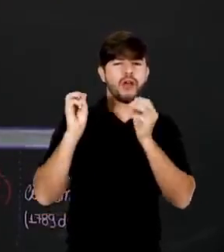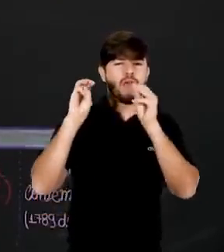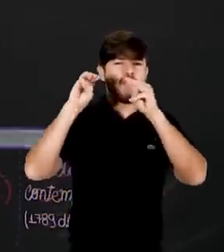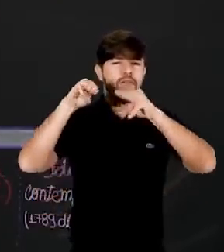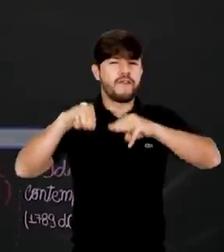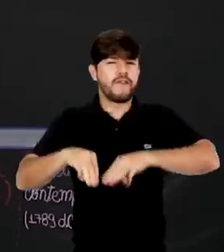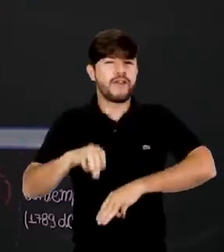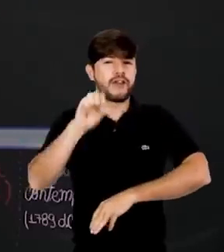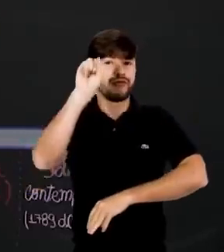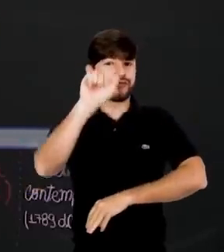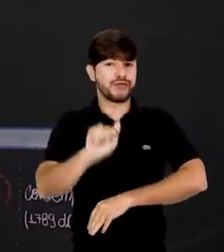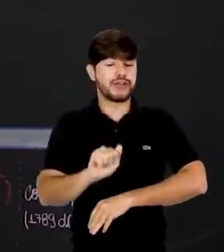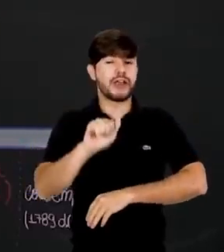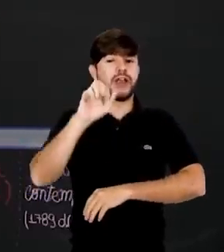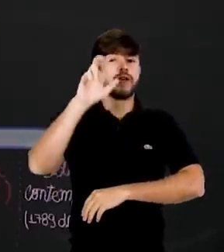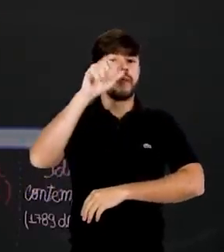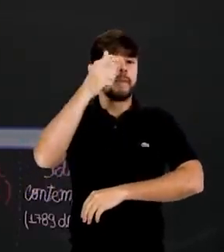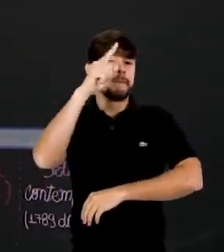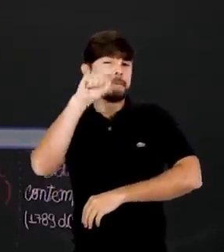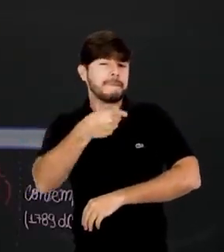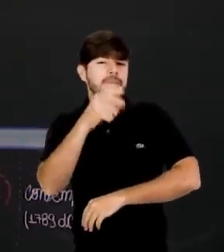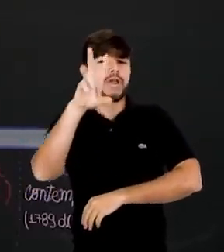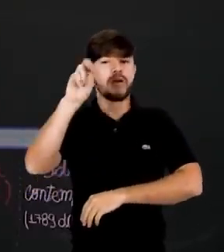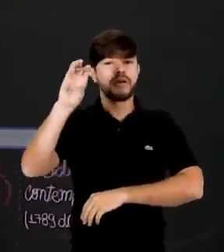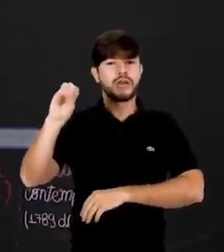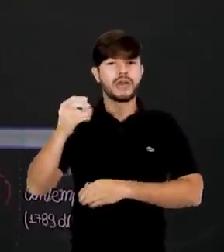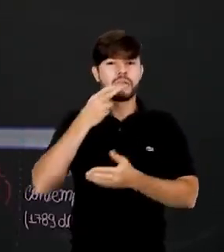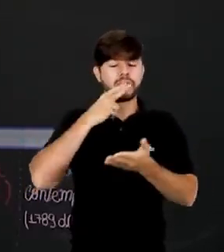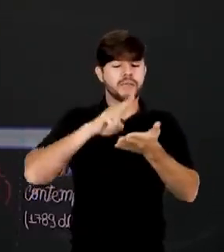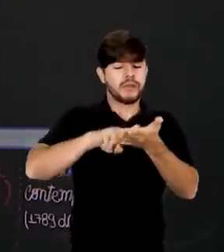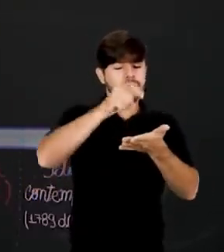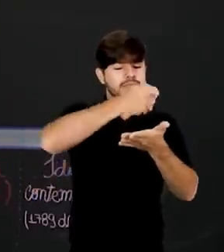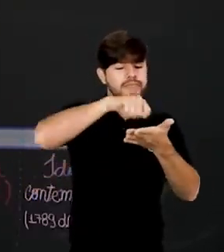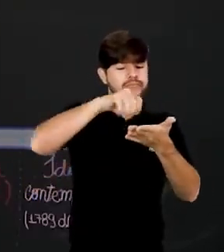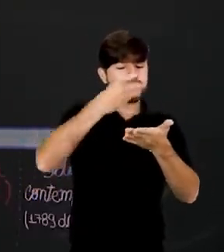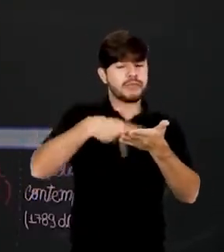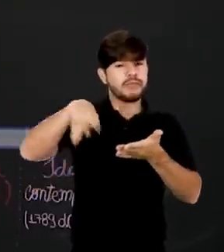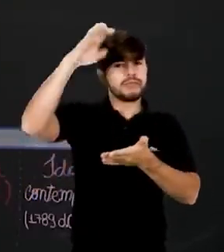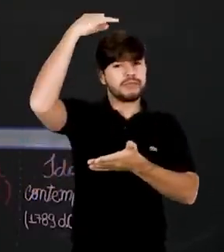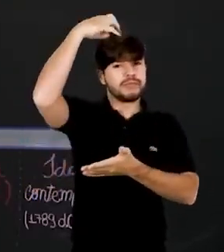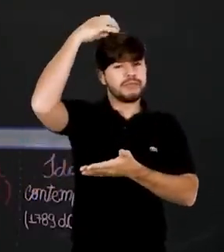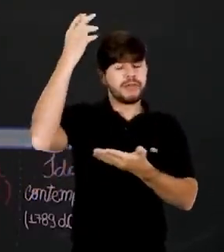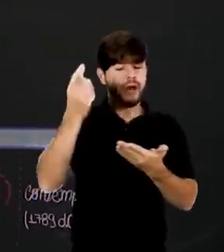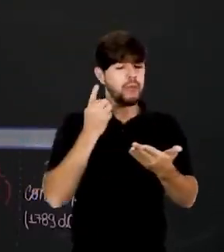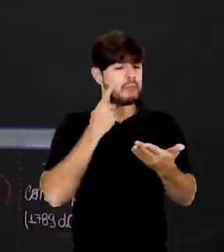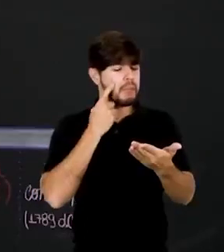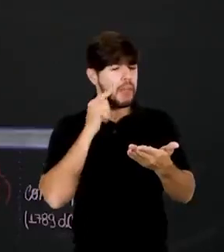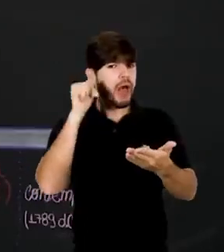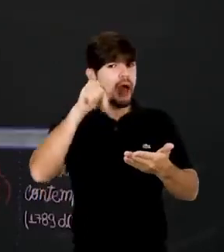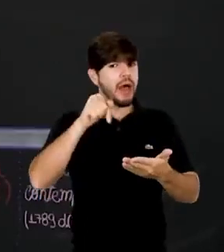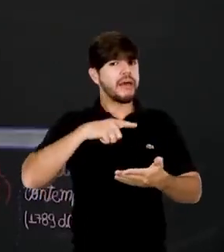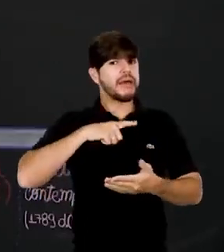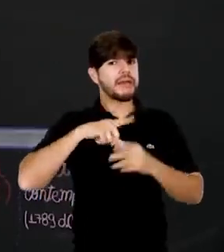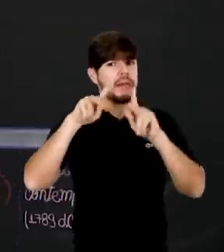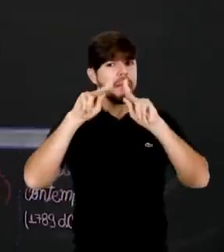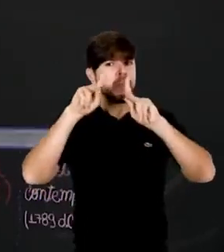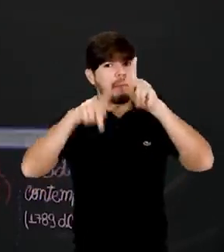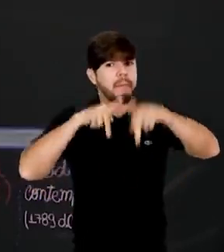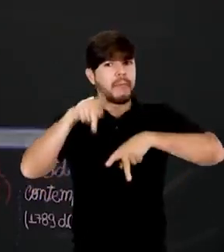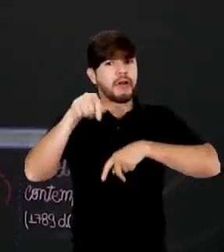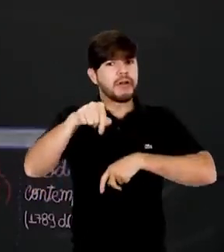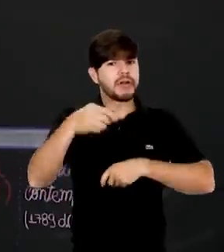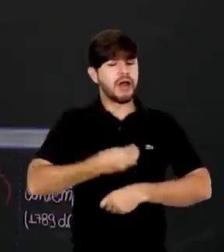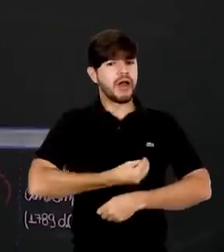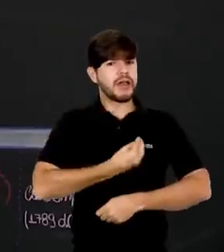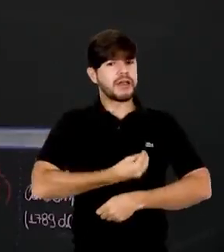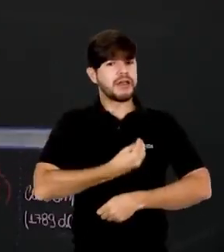século XV, né, em 1500, escreveu para o rei de Portugal, contando, olha, tem uma população que vive dessa maneira, eles nos